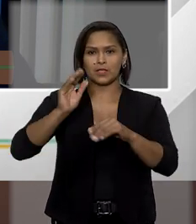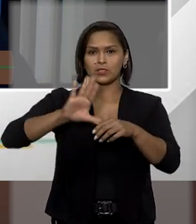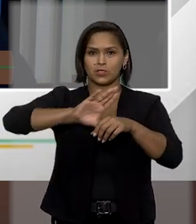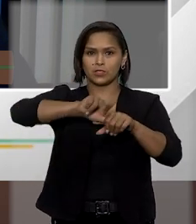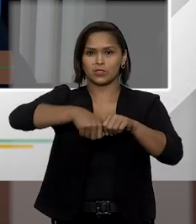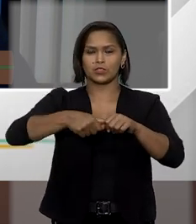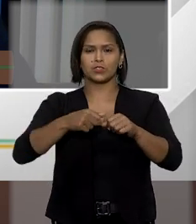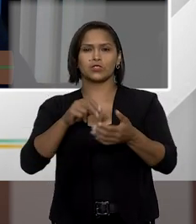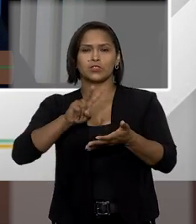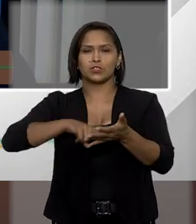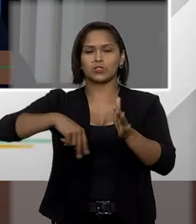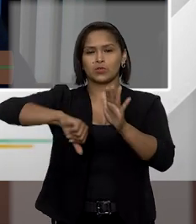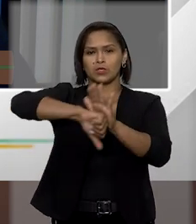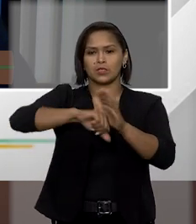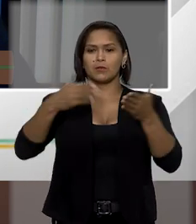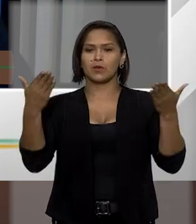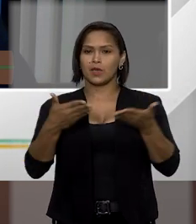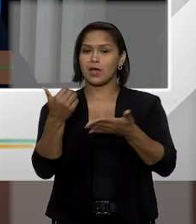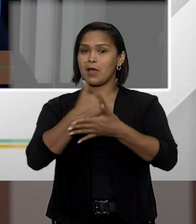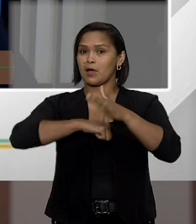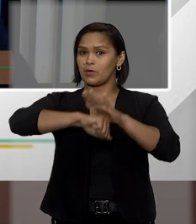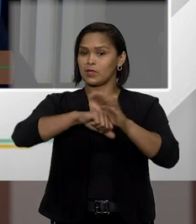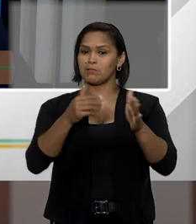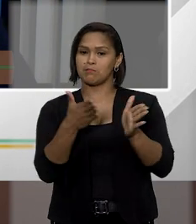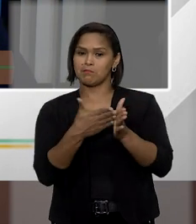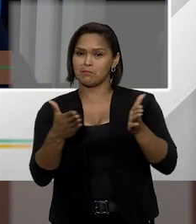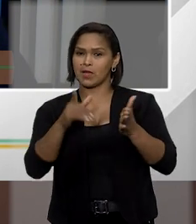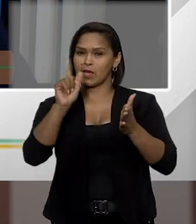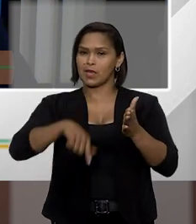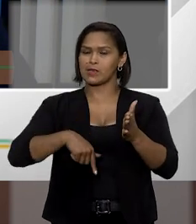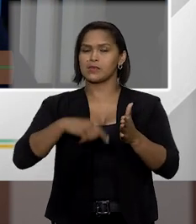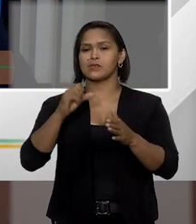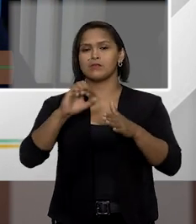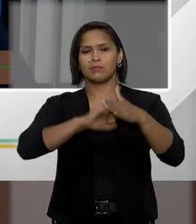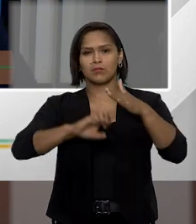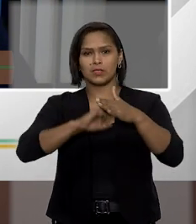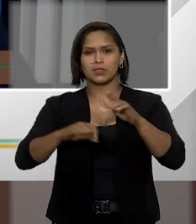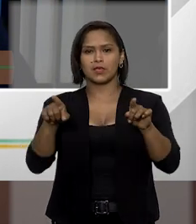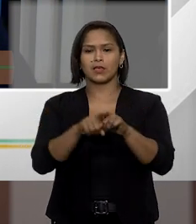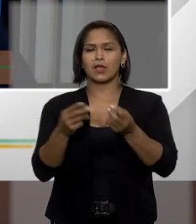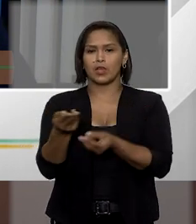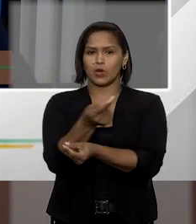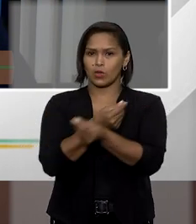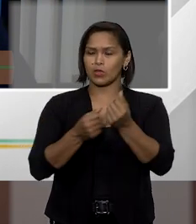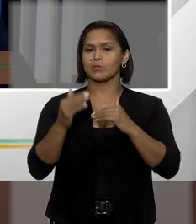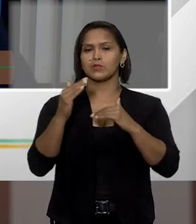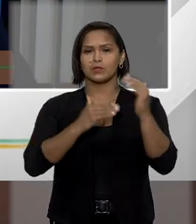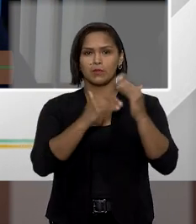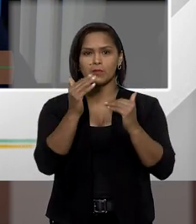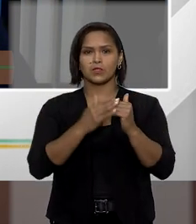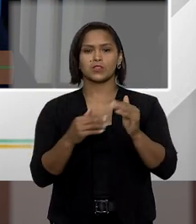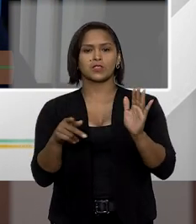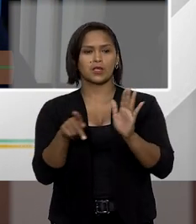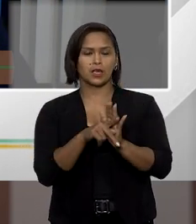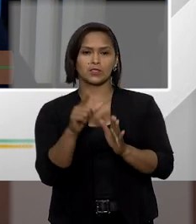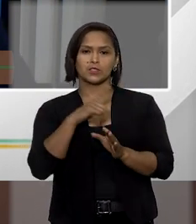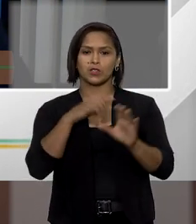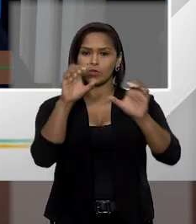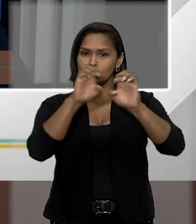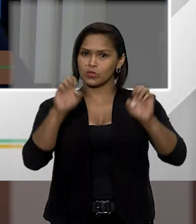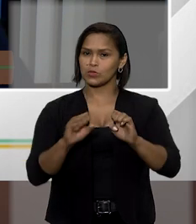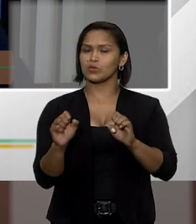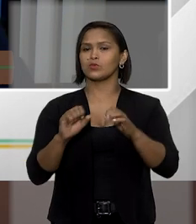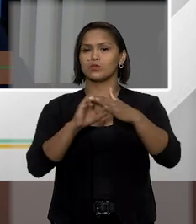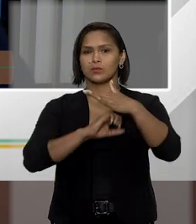crimes, considerados aqui aqueles crimes mais sofisticados, empresariais e crimes econômicos, são praticados valendo-se de uma